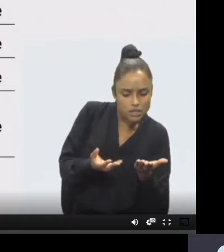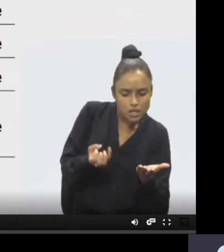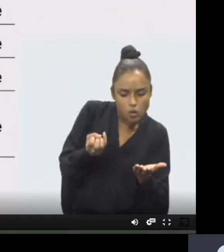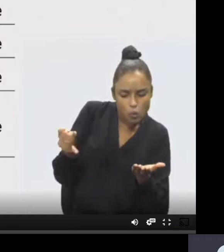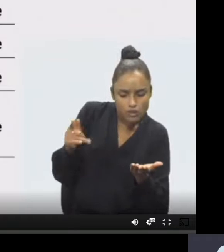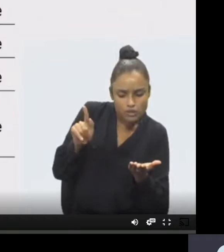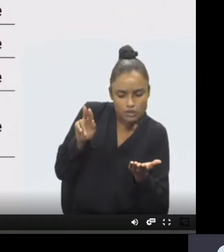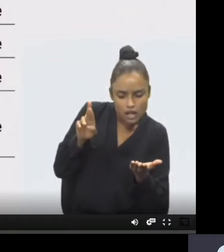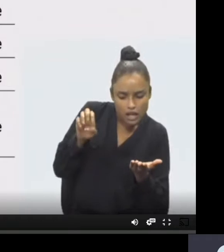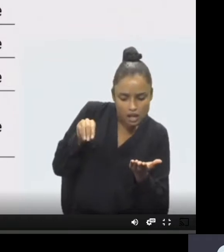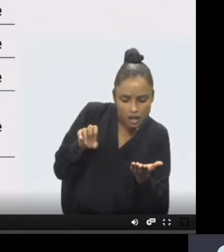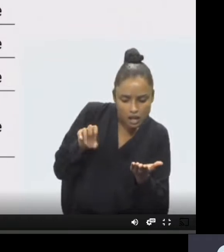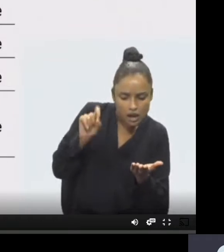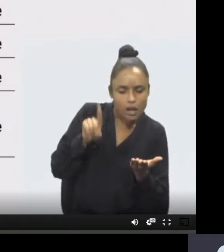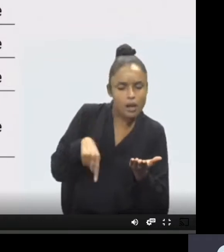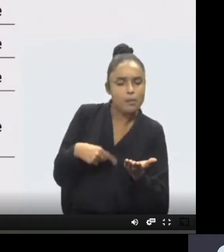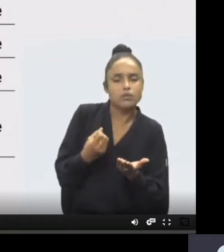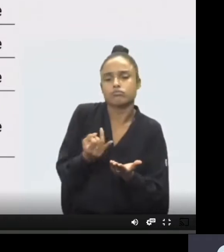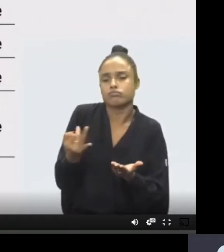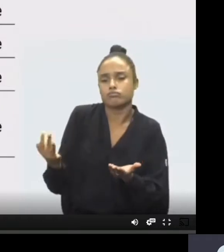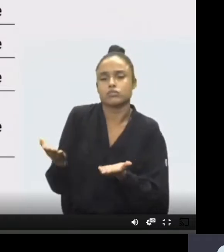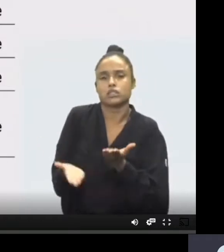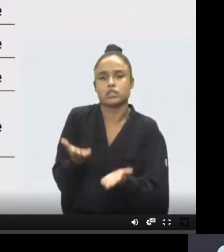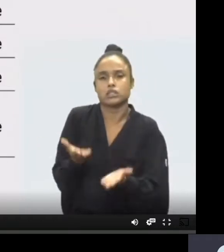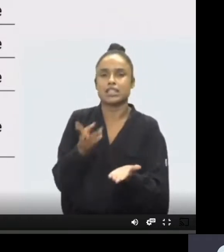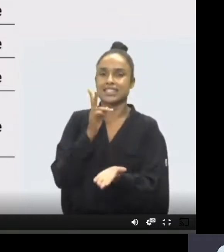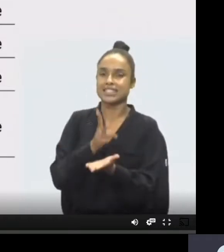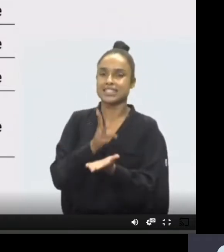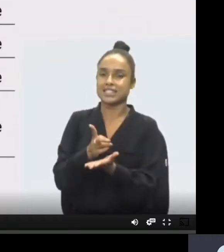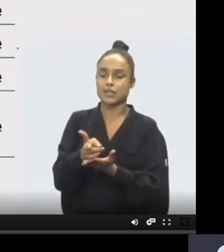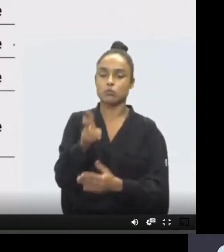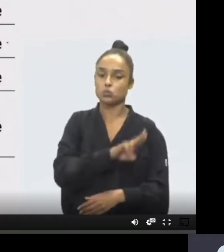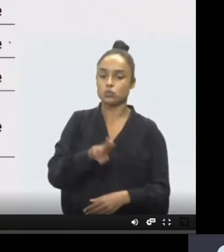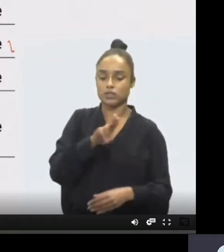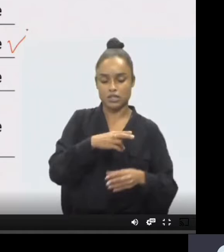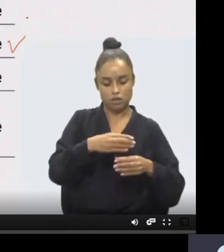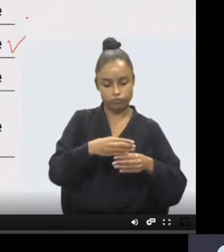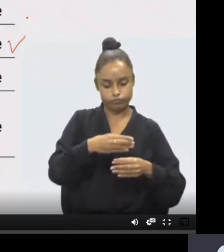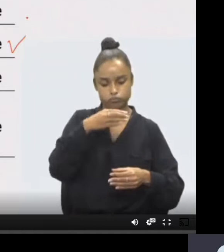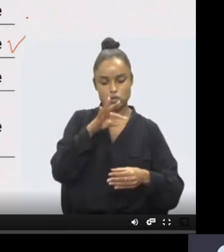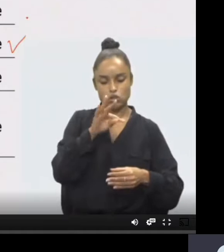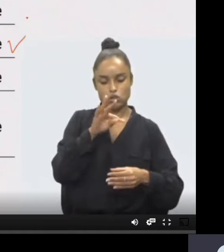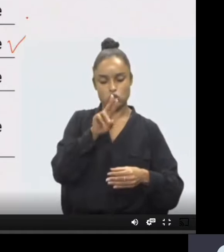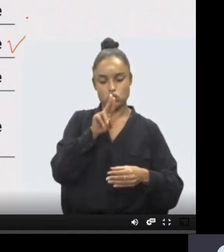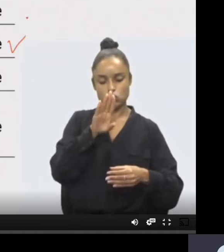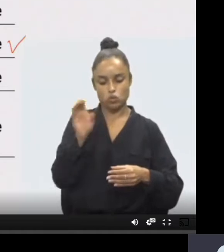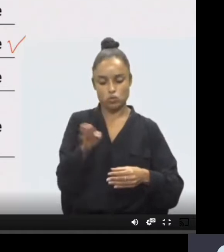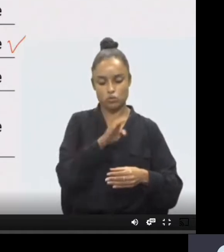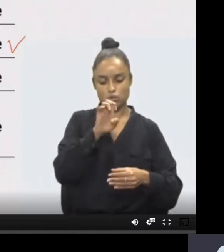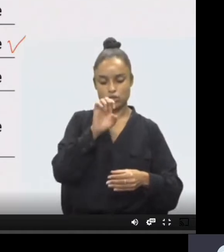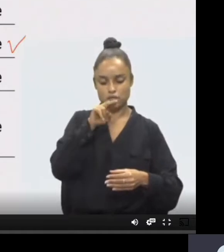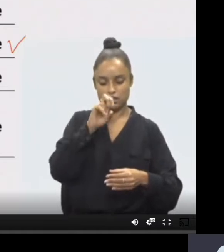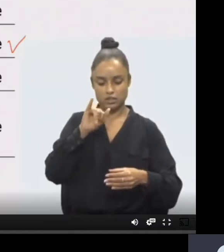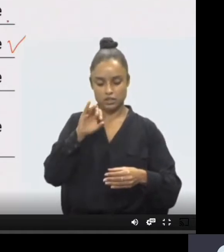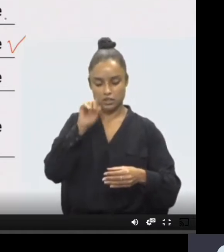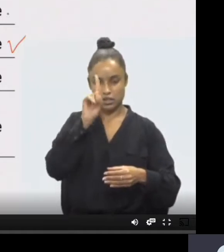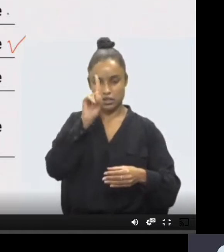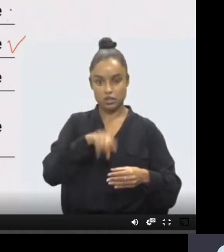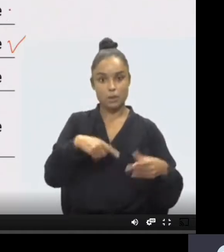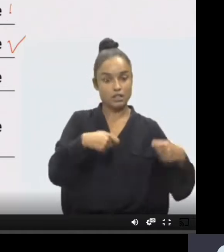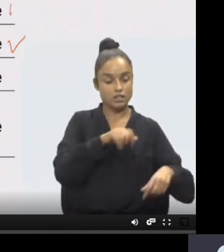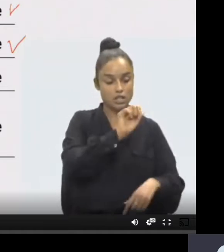identificação simples, então eles serão realizados em tubos de ensaio. Então, nós vamos precisar de tubos de ensaio, 8 tubos por equipe, uma estante